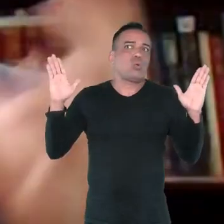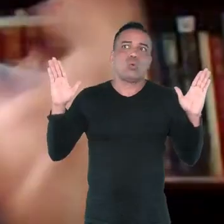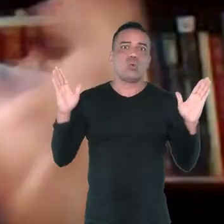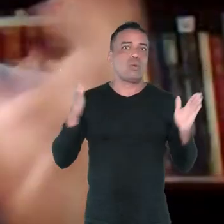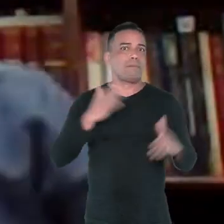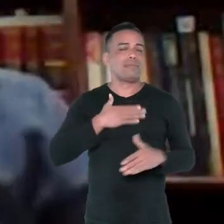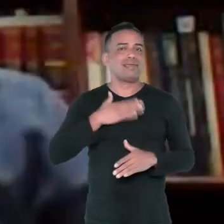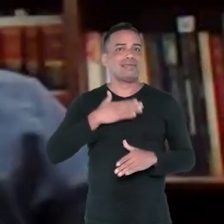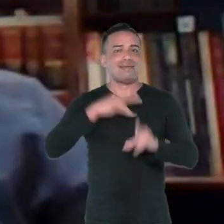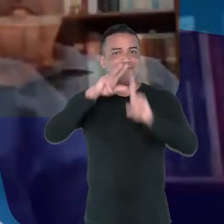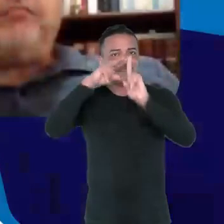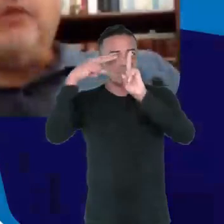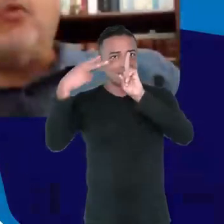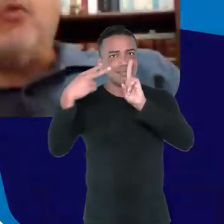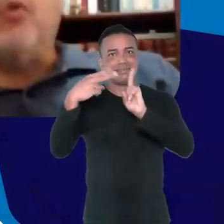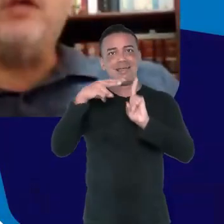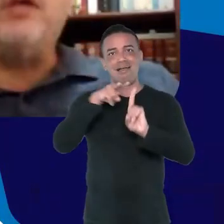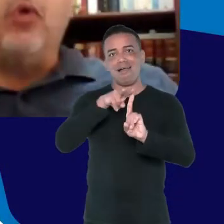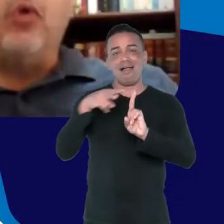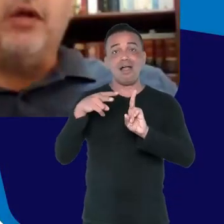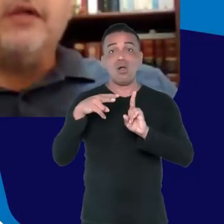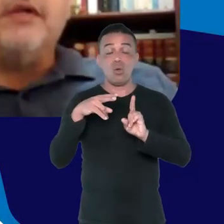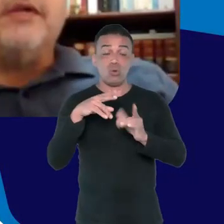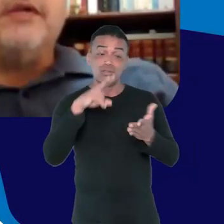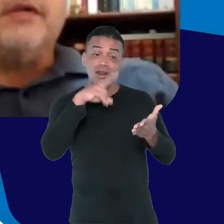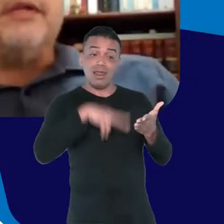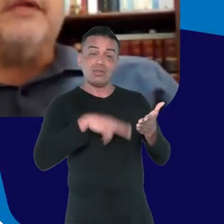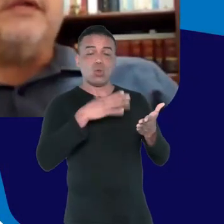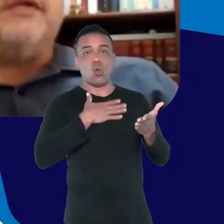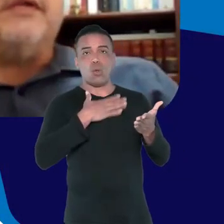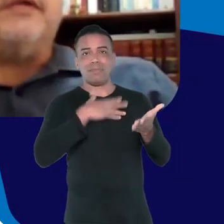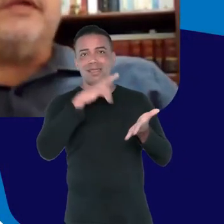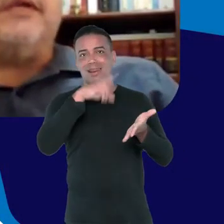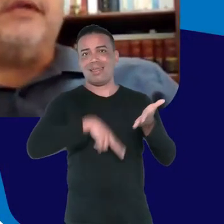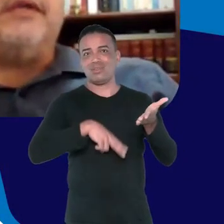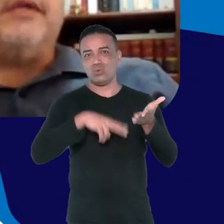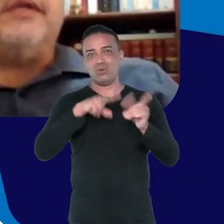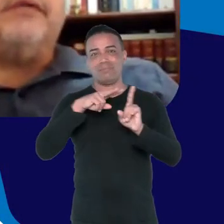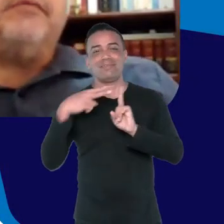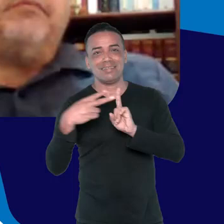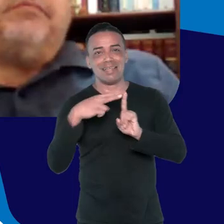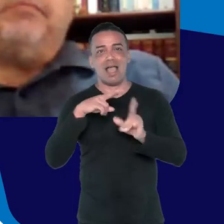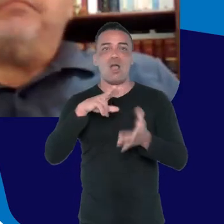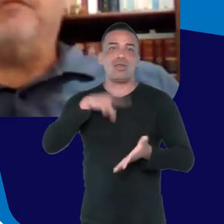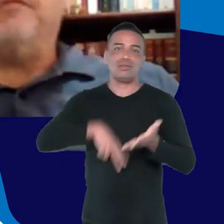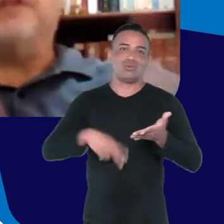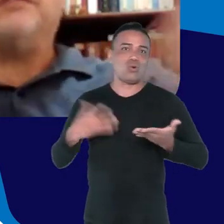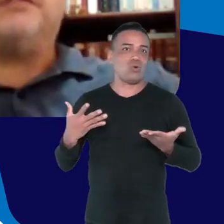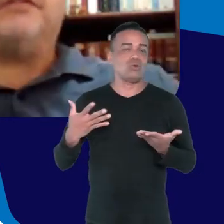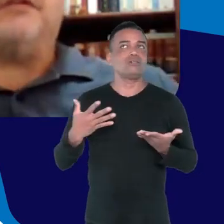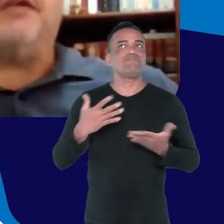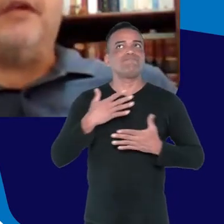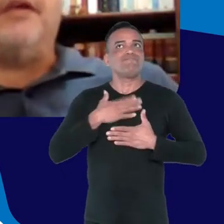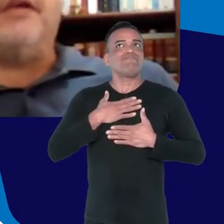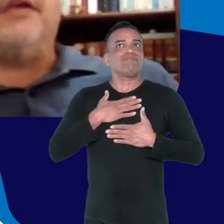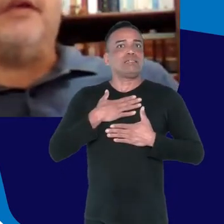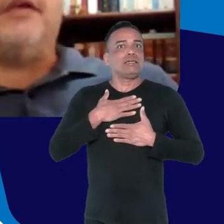a minha visão como leitor, né? E me